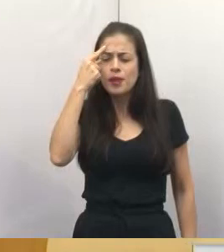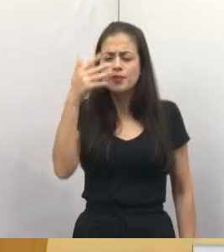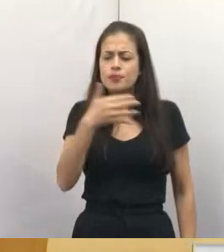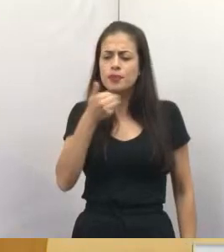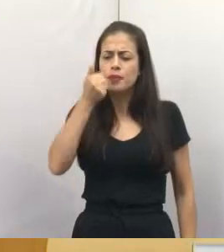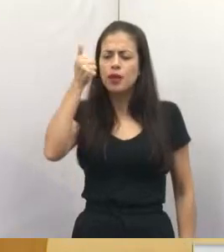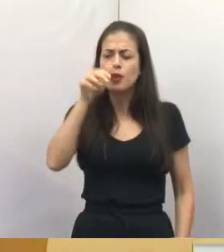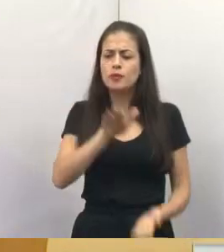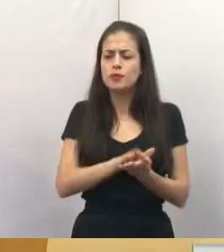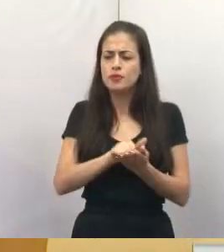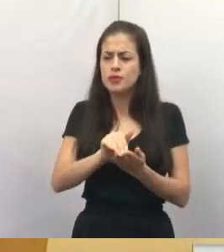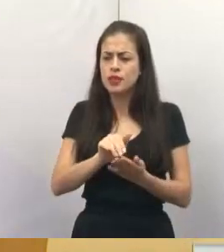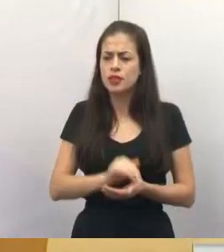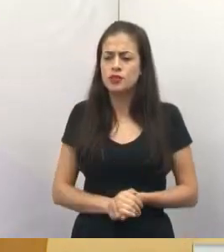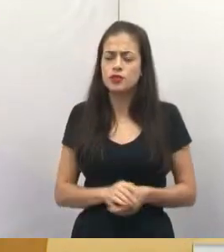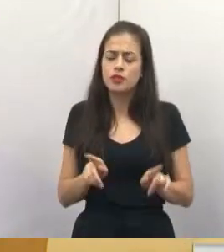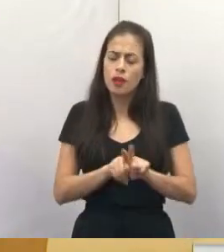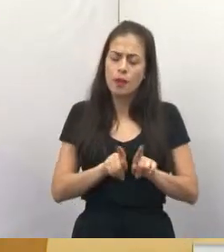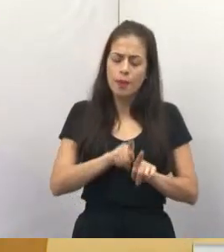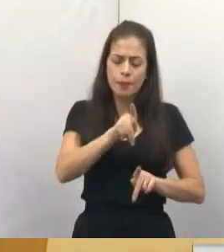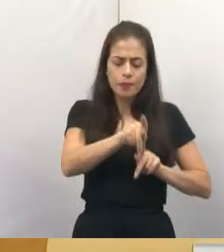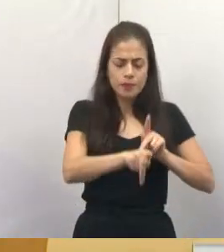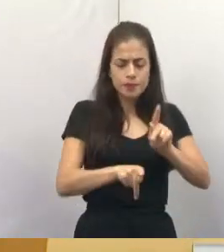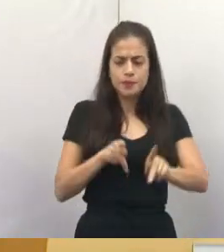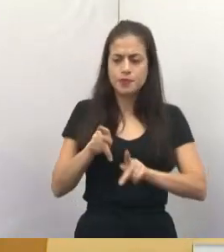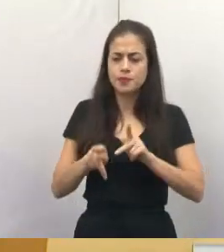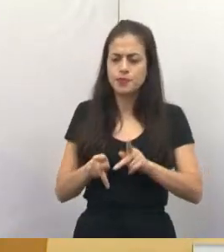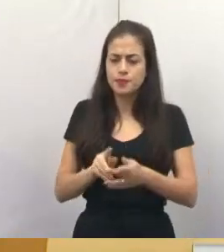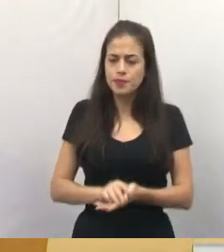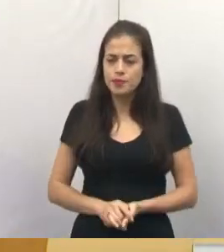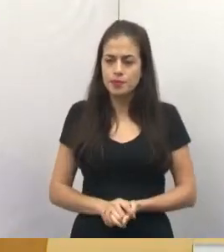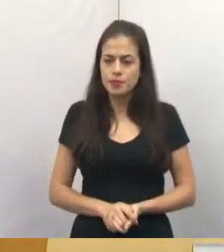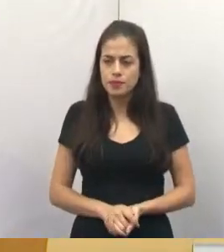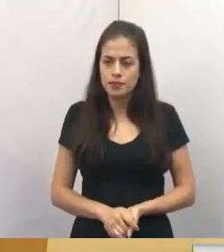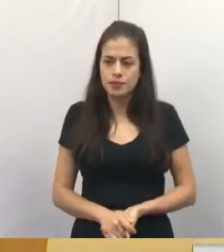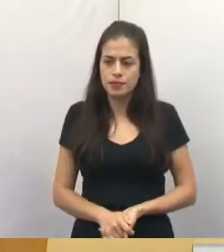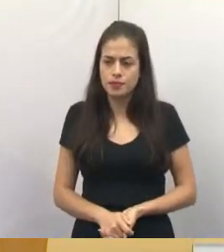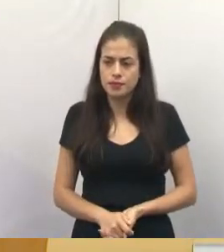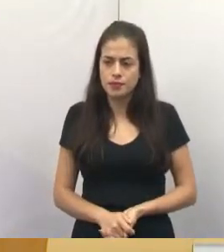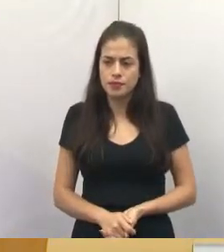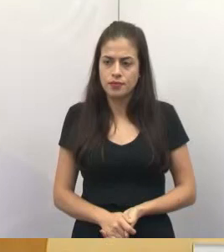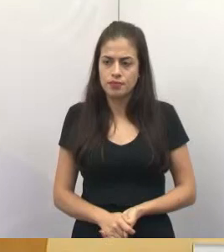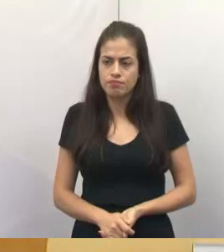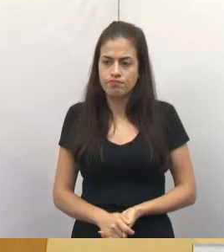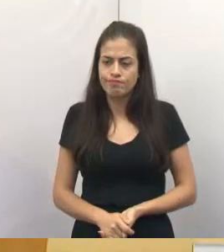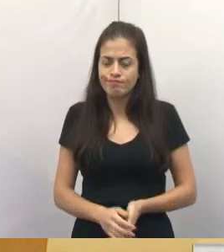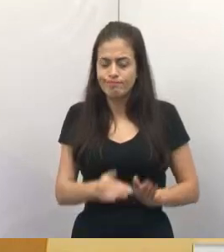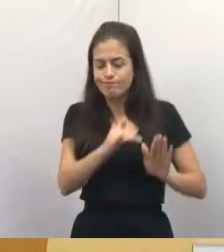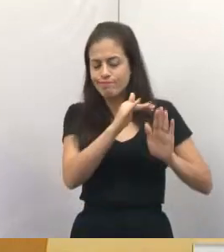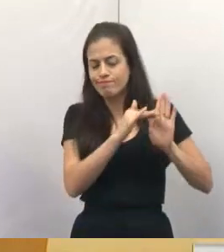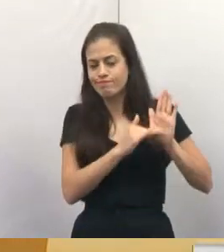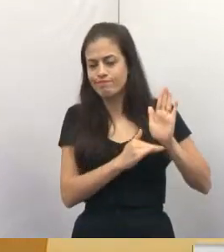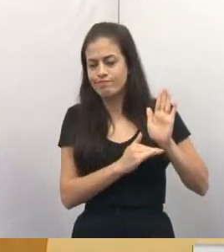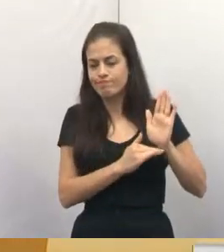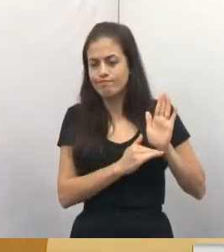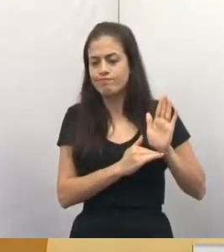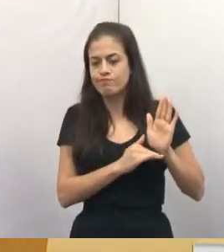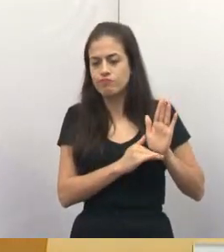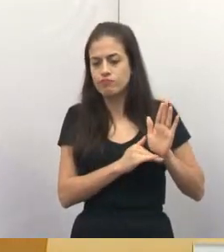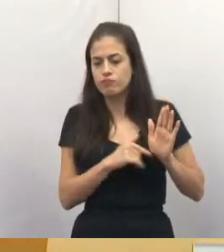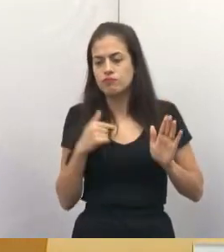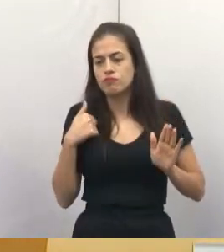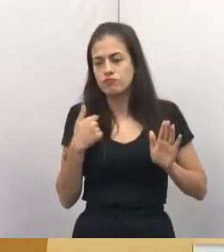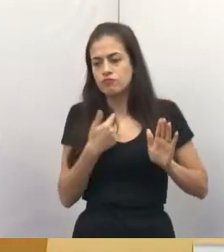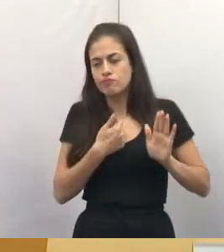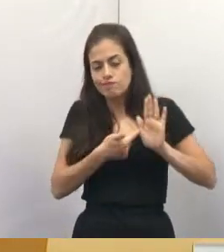melhor para a nossa cidade e para a nossa população. E dentro dessas funções, desses princípios que